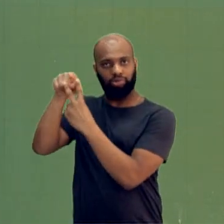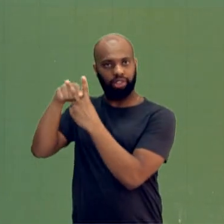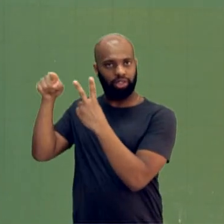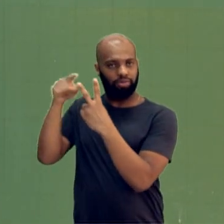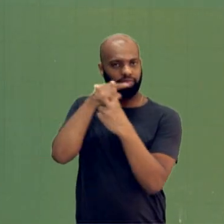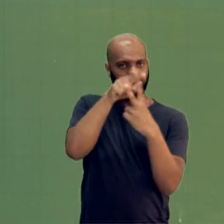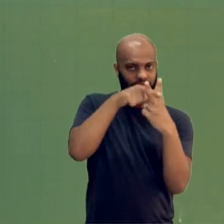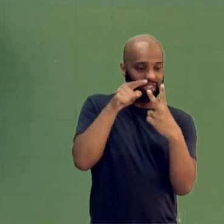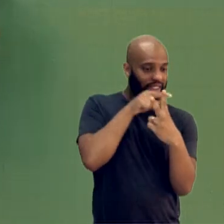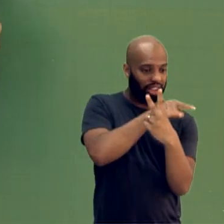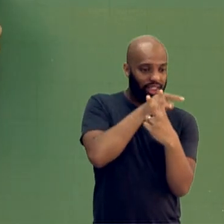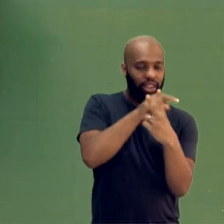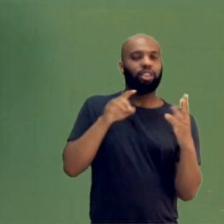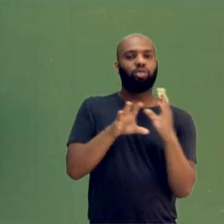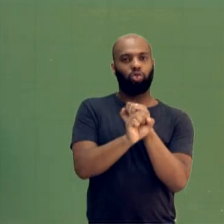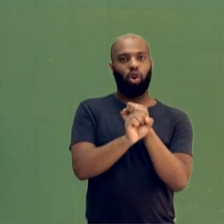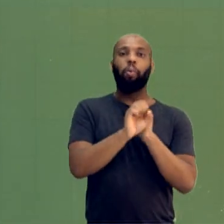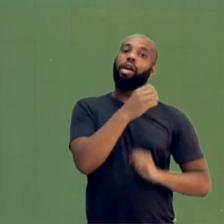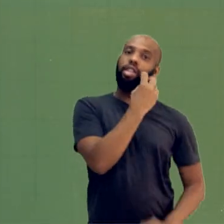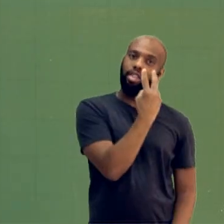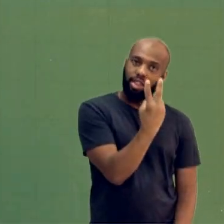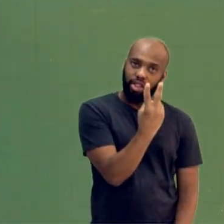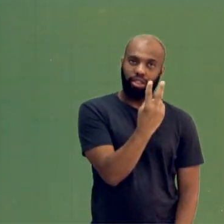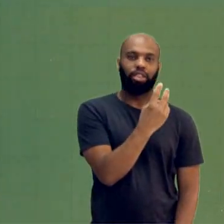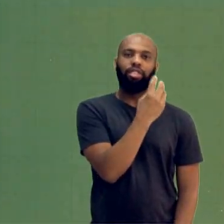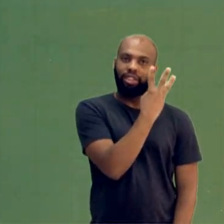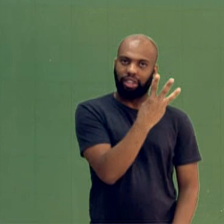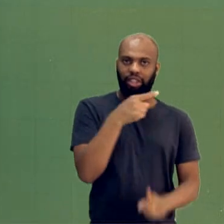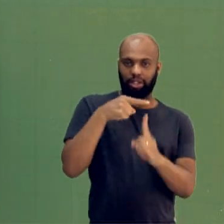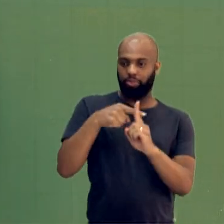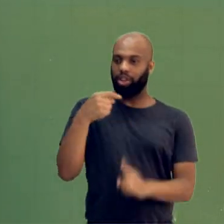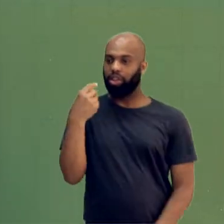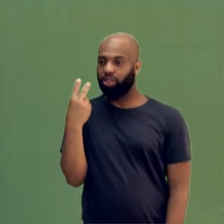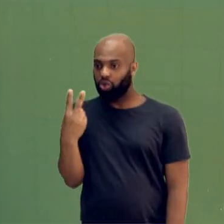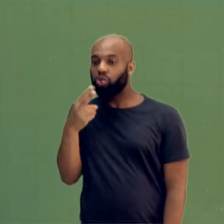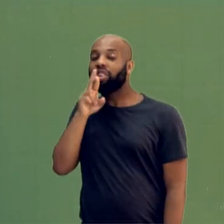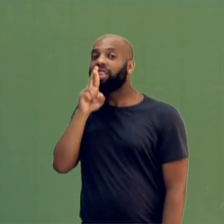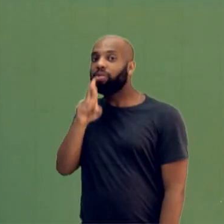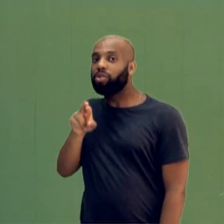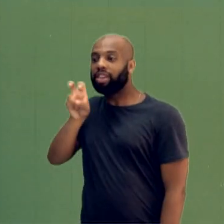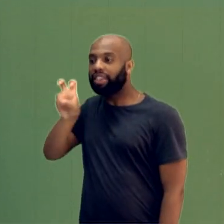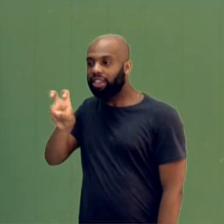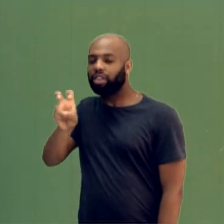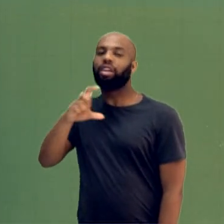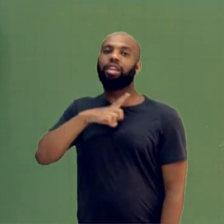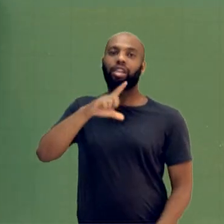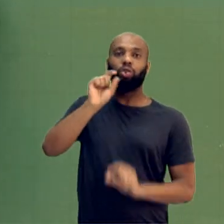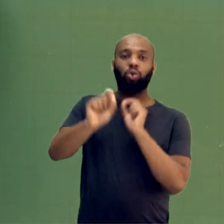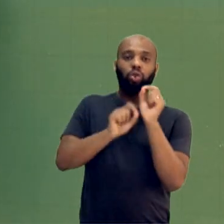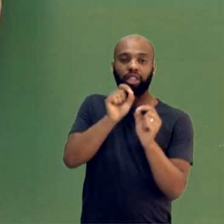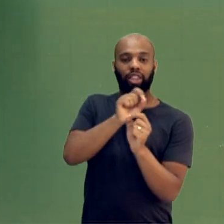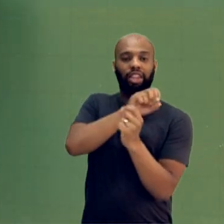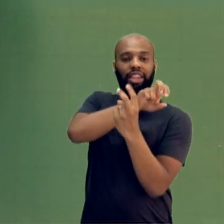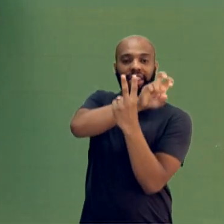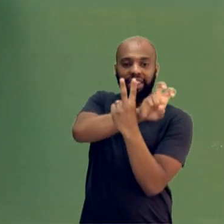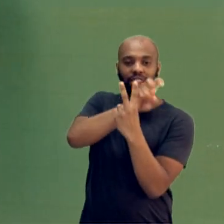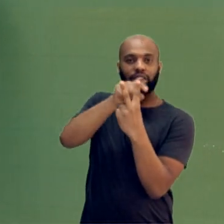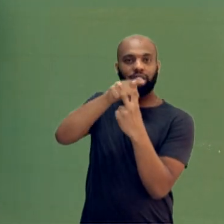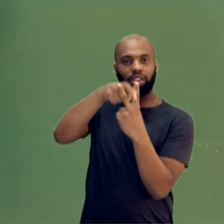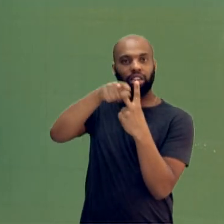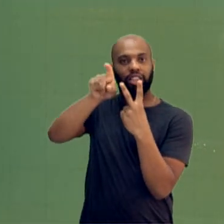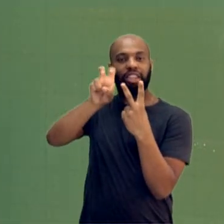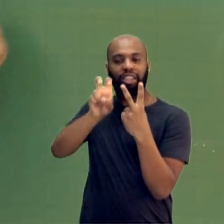seja, 3 mais 2 dá quanto? 5. Muito bem, então eu tenho 5 raiz